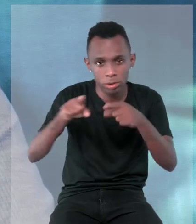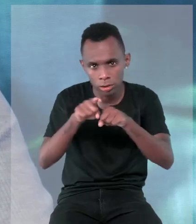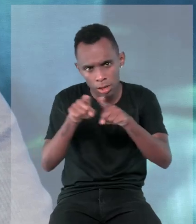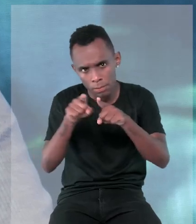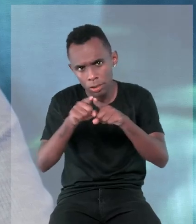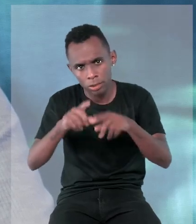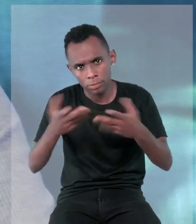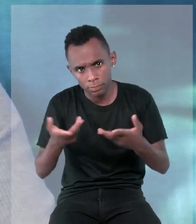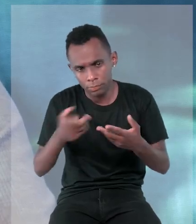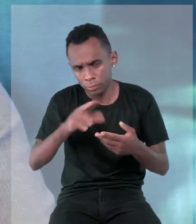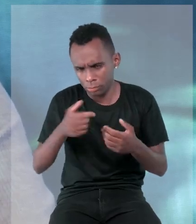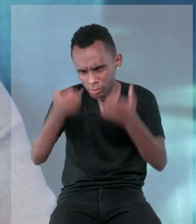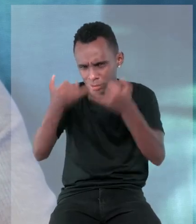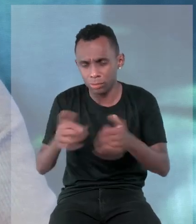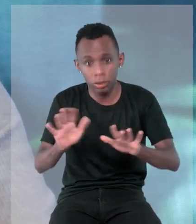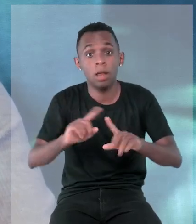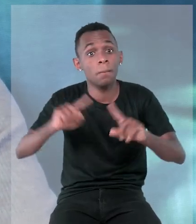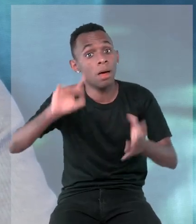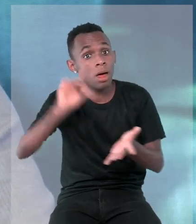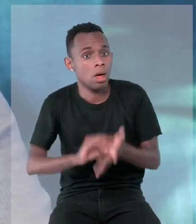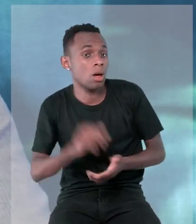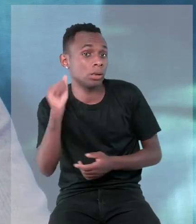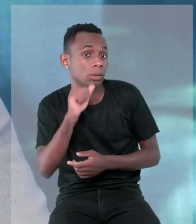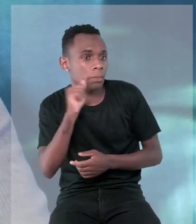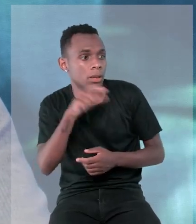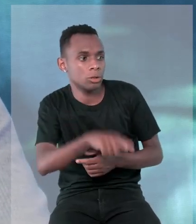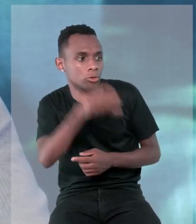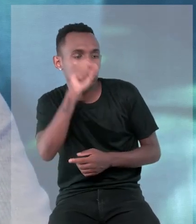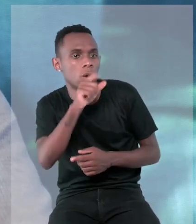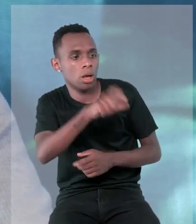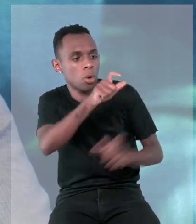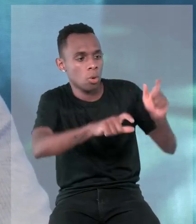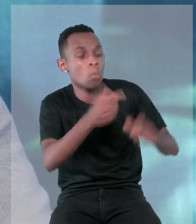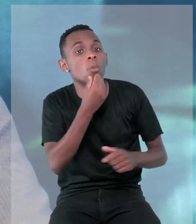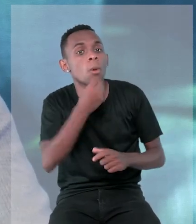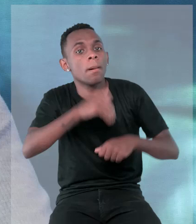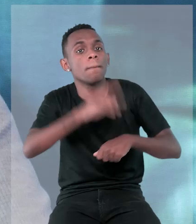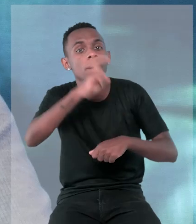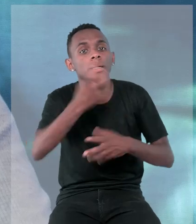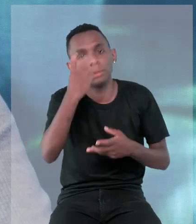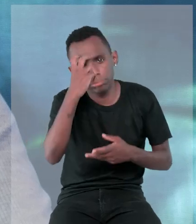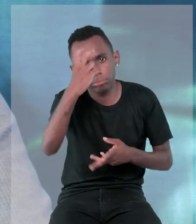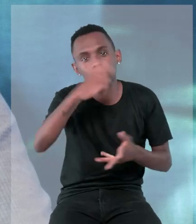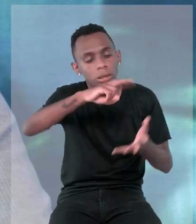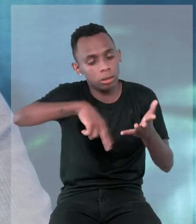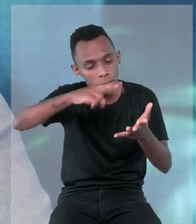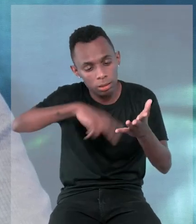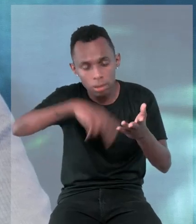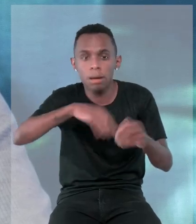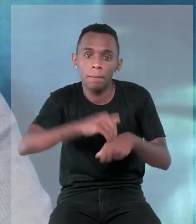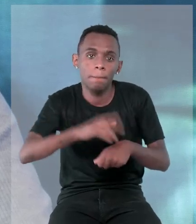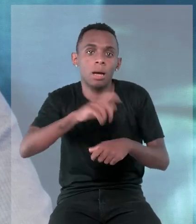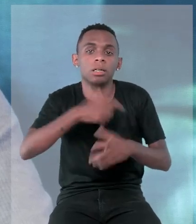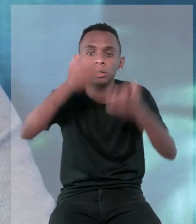não vem ao caso, mas realmente as meninas preferem os rapazes que têm maior